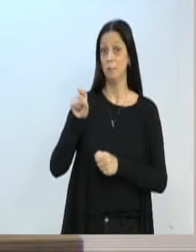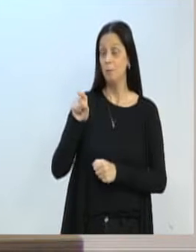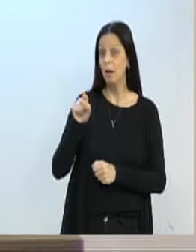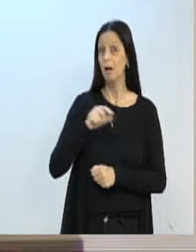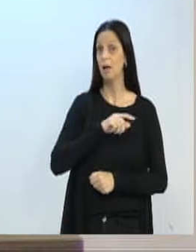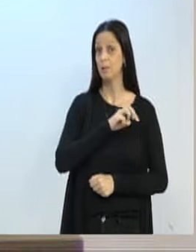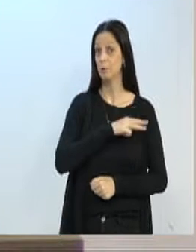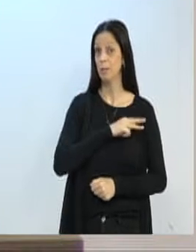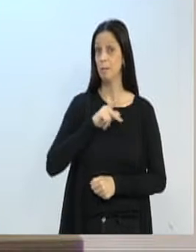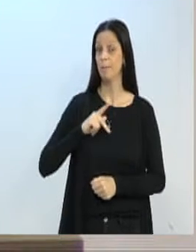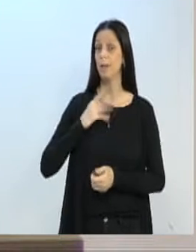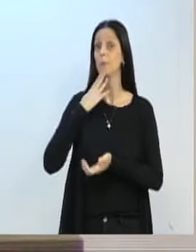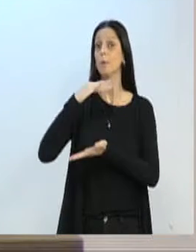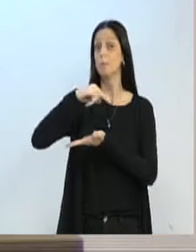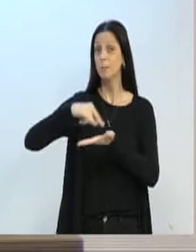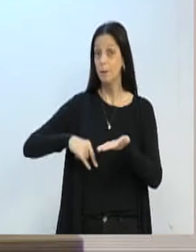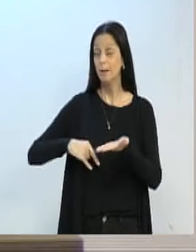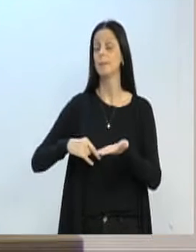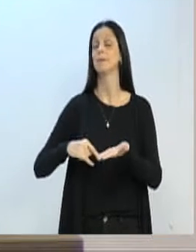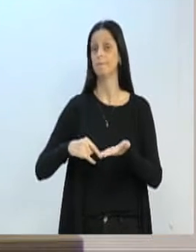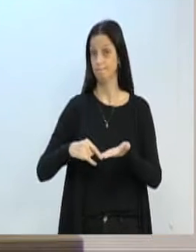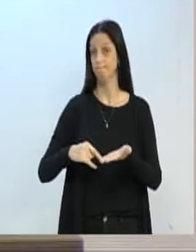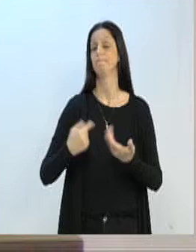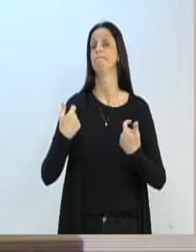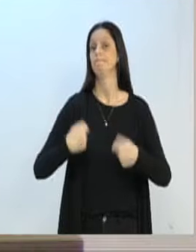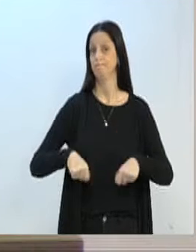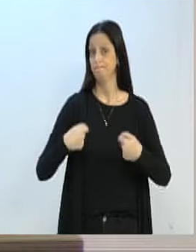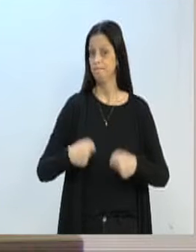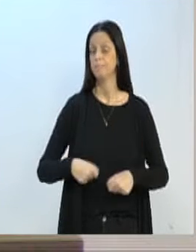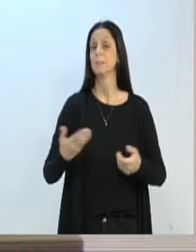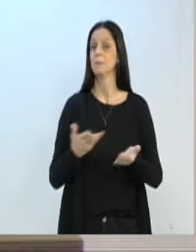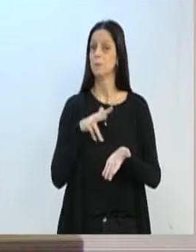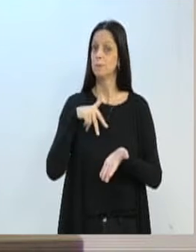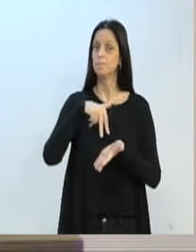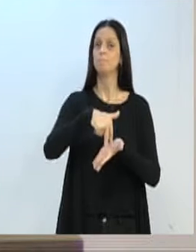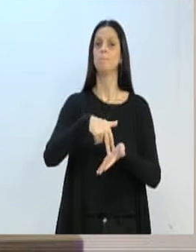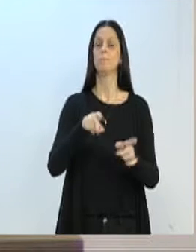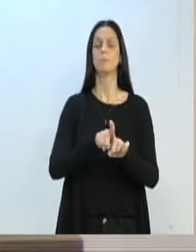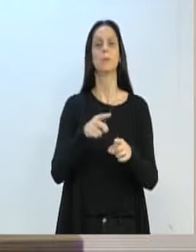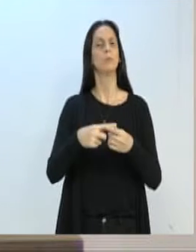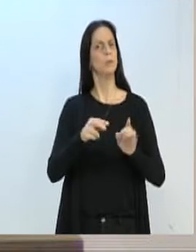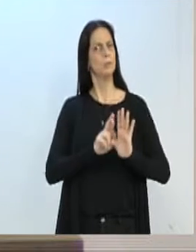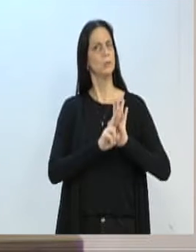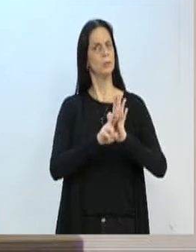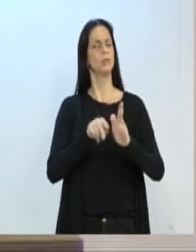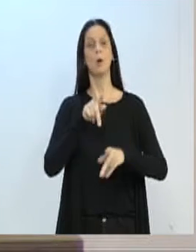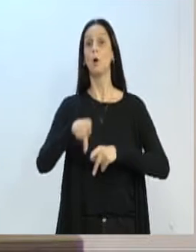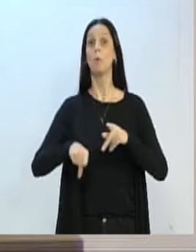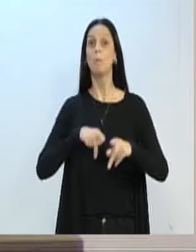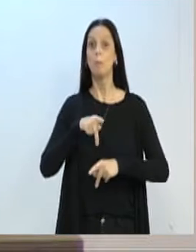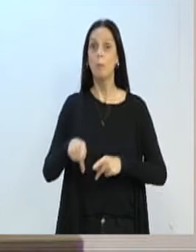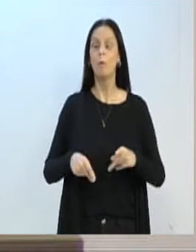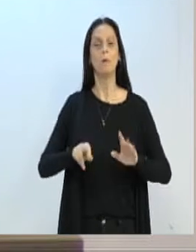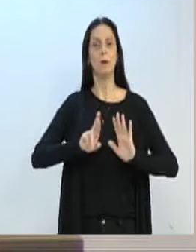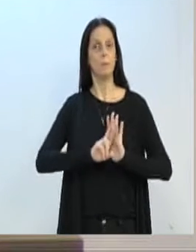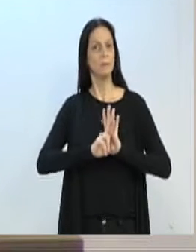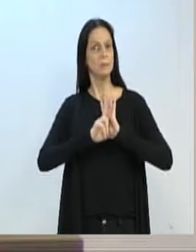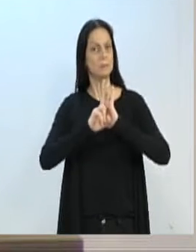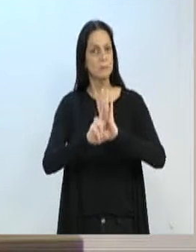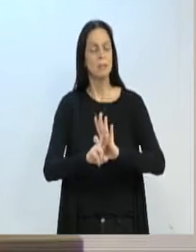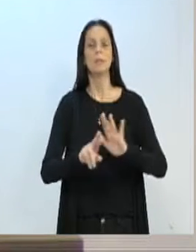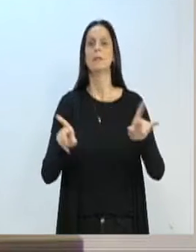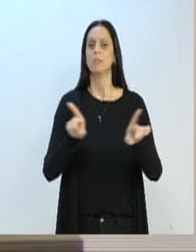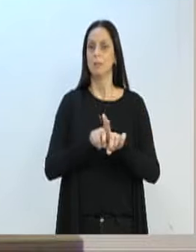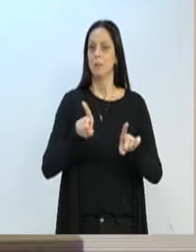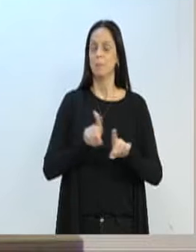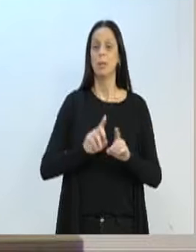providências necessárias. Não podia ser diferente no dia de hoje, nosso posicionamento aqui nesta casa, como representantes que somos da população, como representantes de um